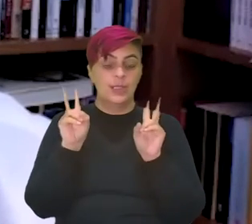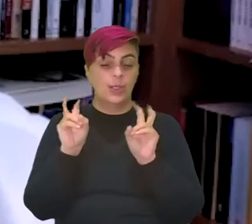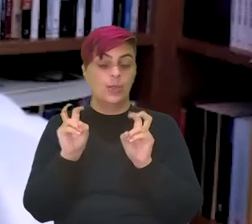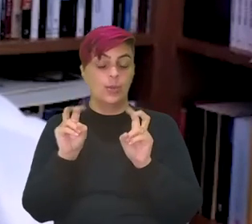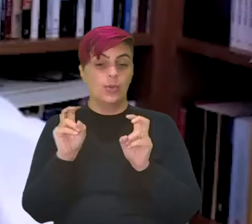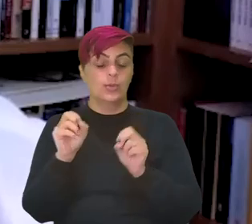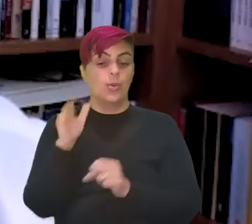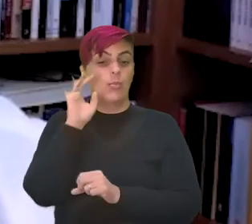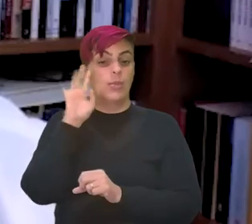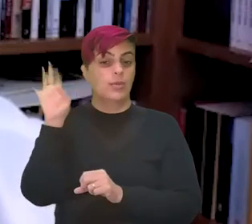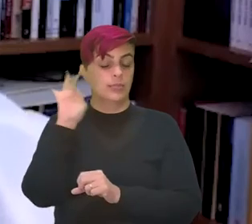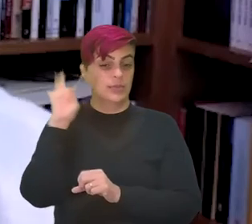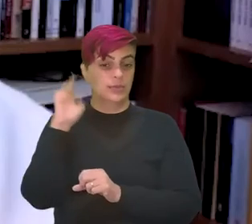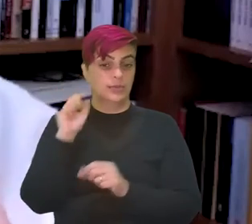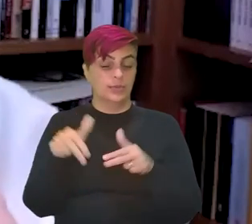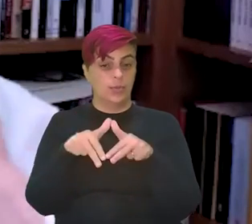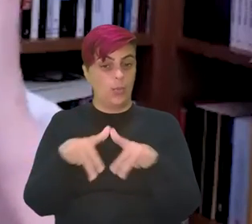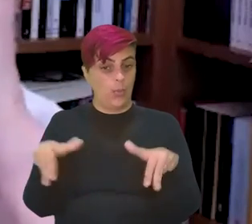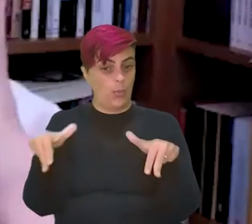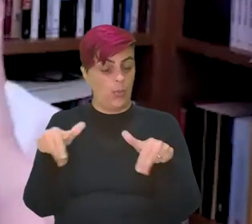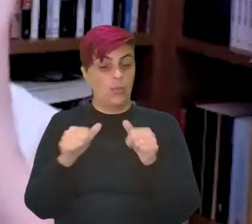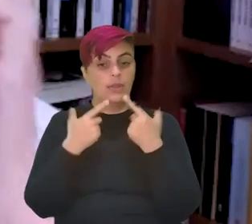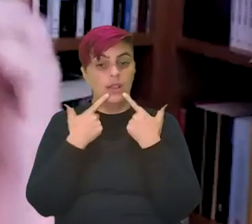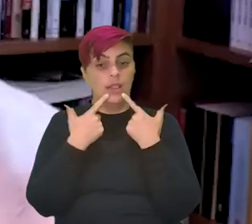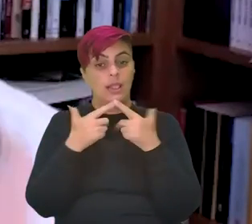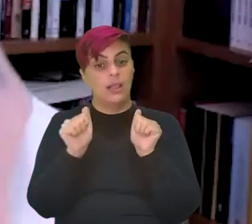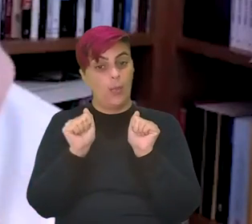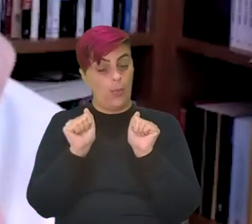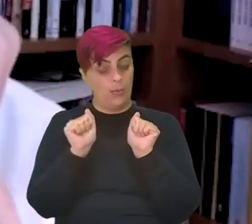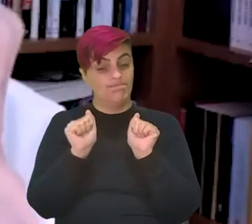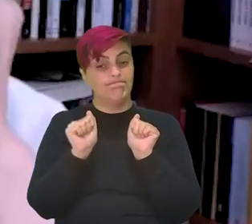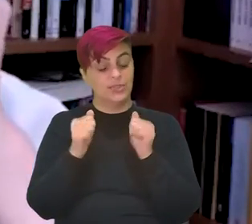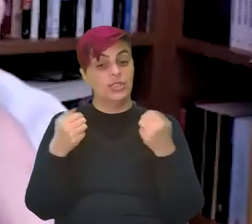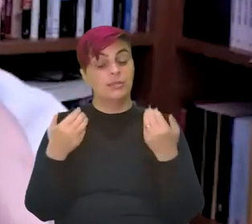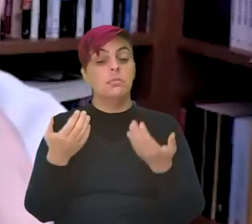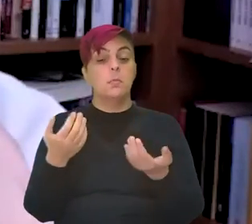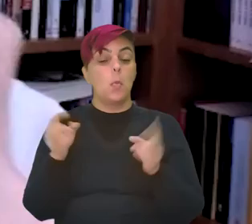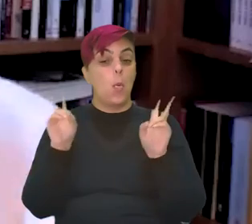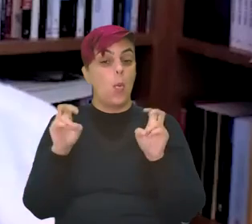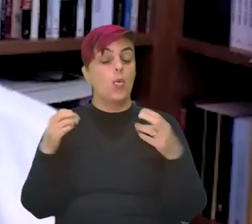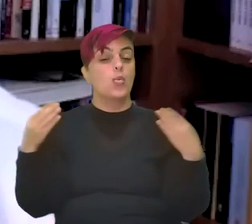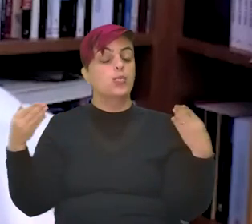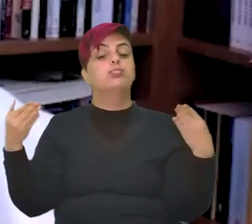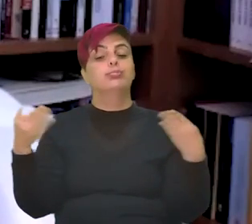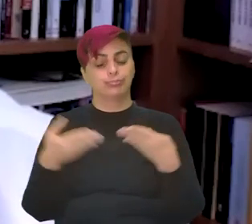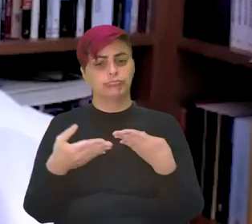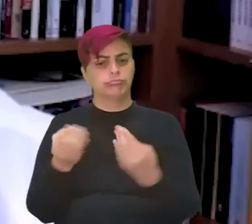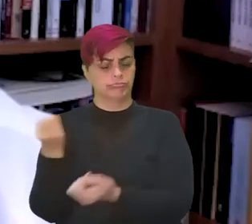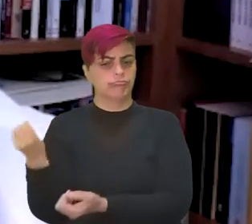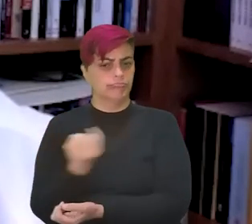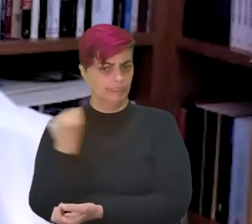sobre teoria, uma teoria etnográfica da linguagem, né? Algo que hoje é